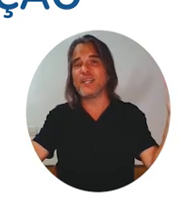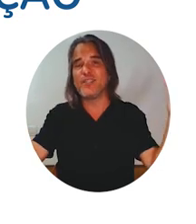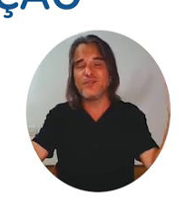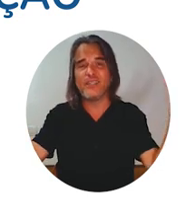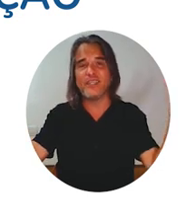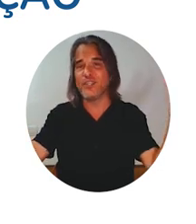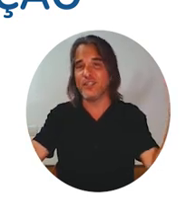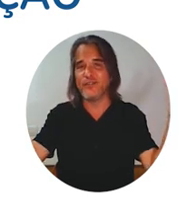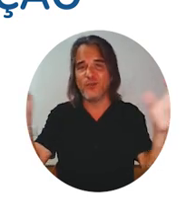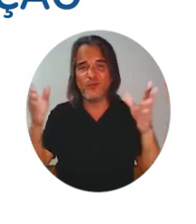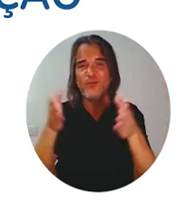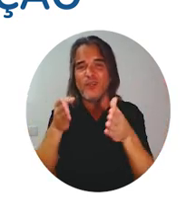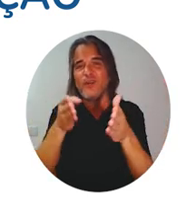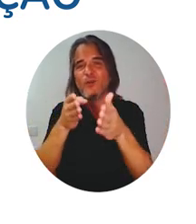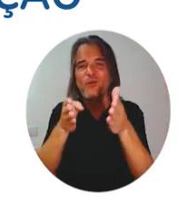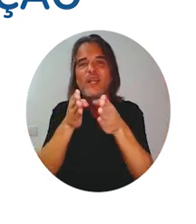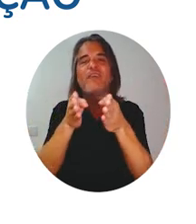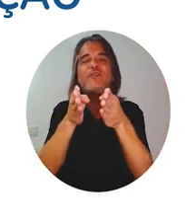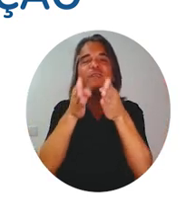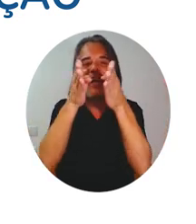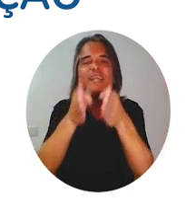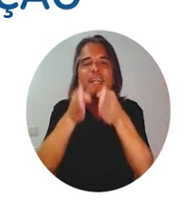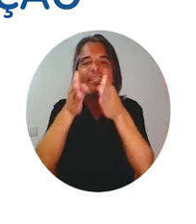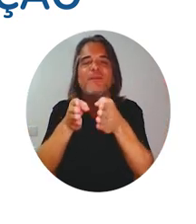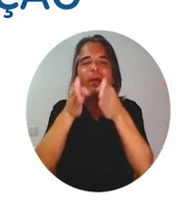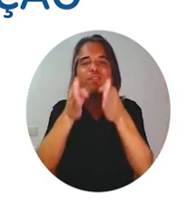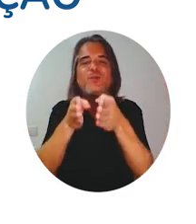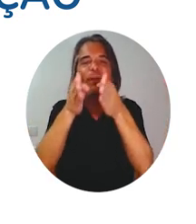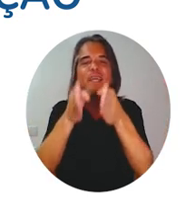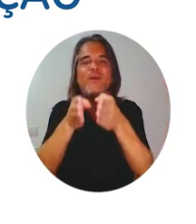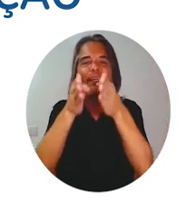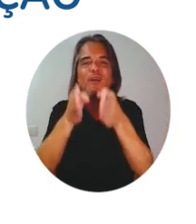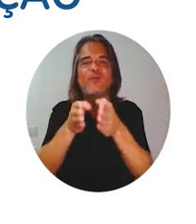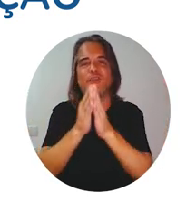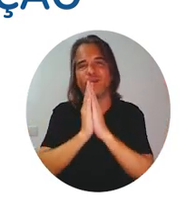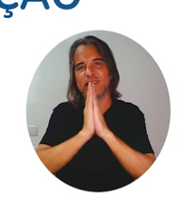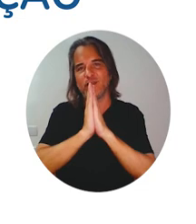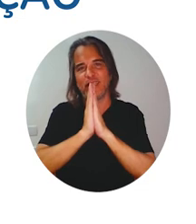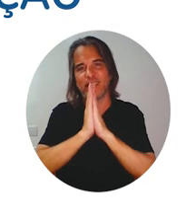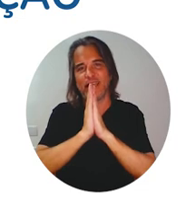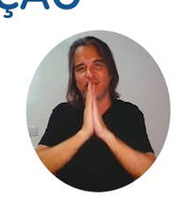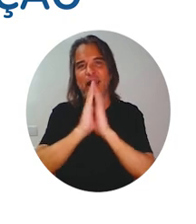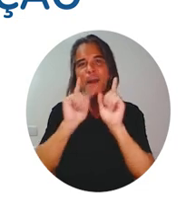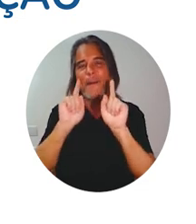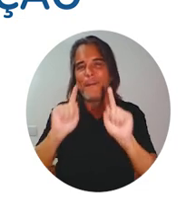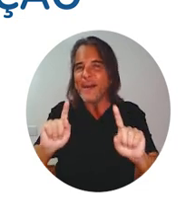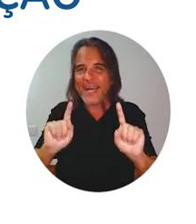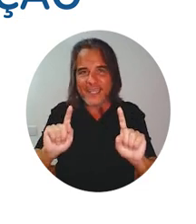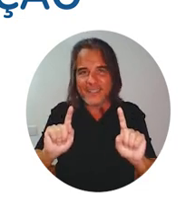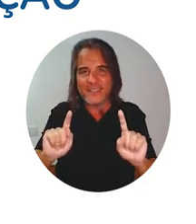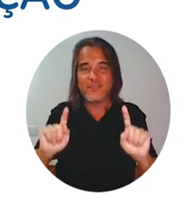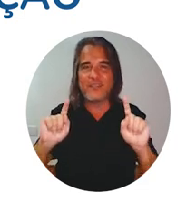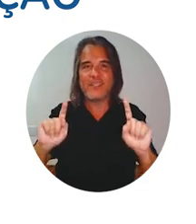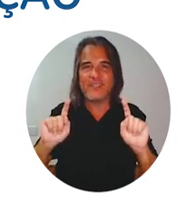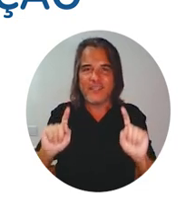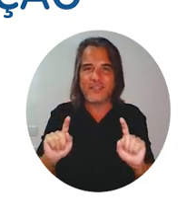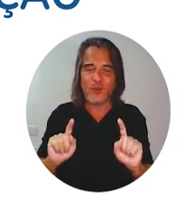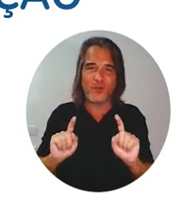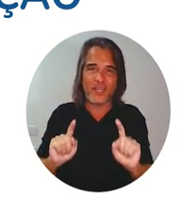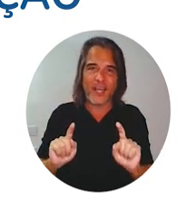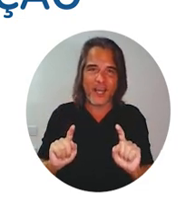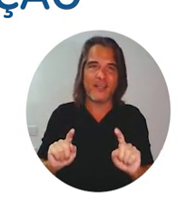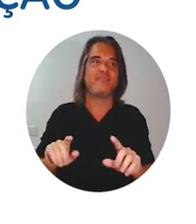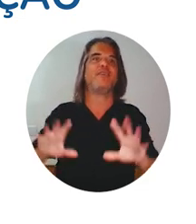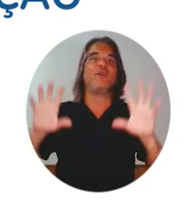você pode publicar um artigo científico com um gráfico que está nessa parte do meio aí da confirmação dos achados. Mas, se você quiser